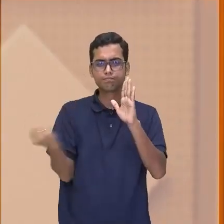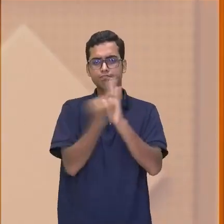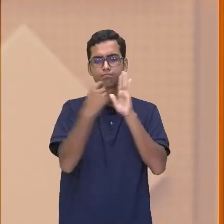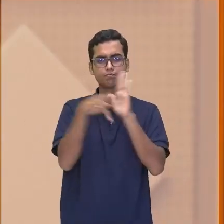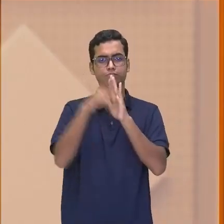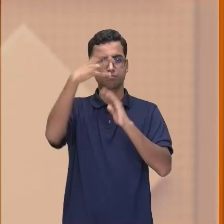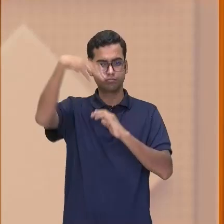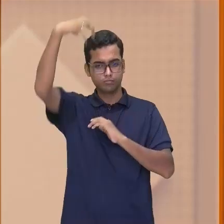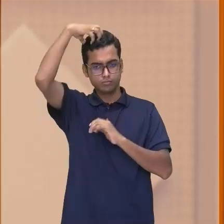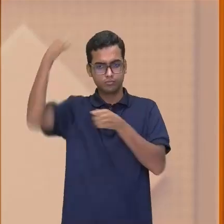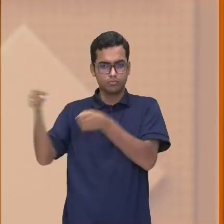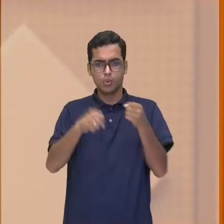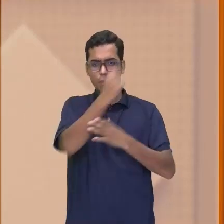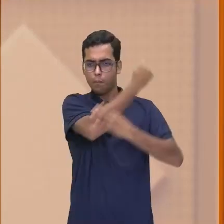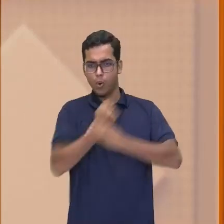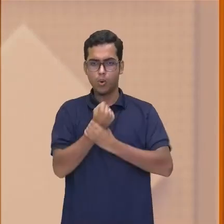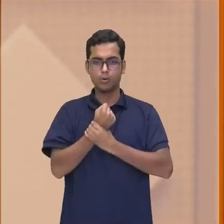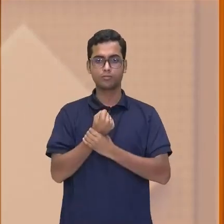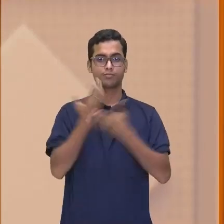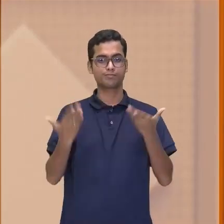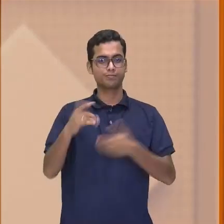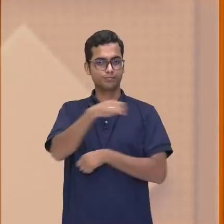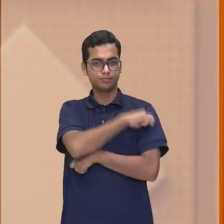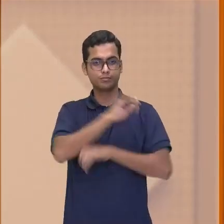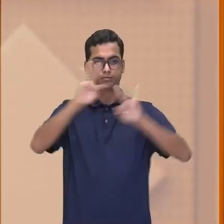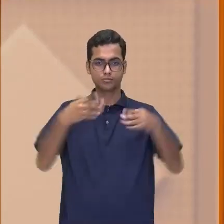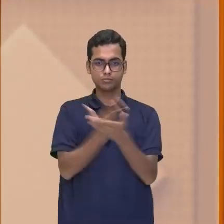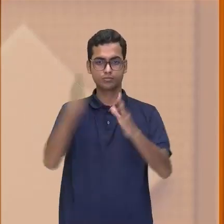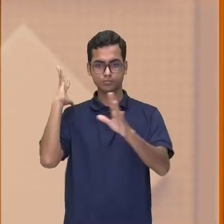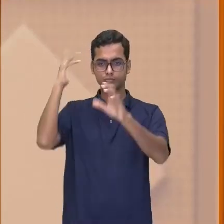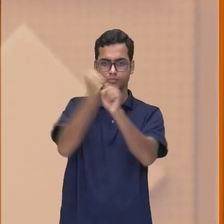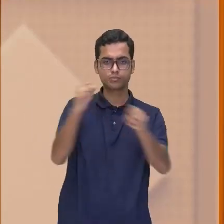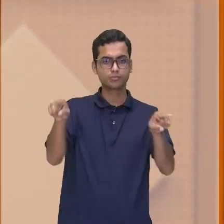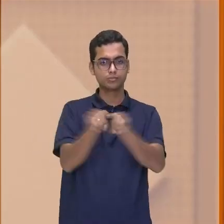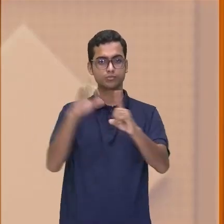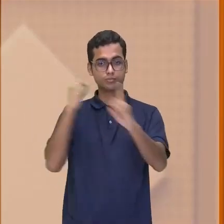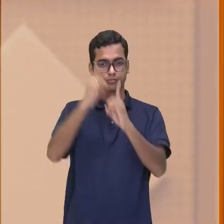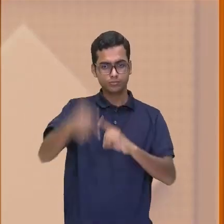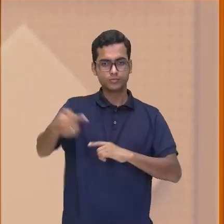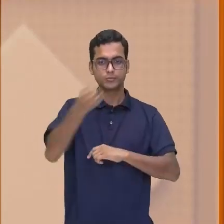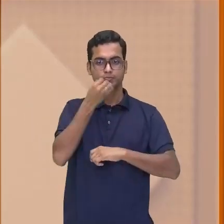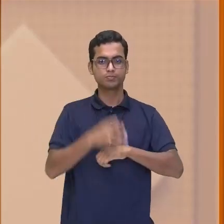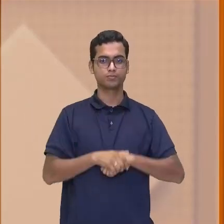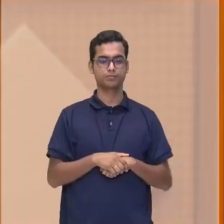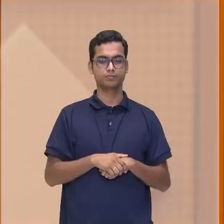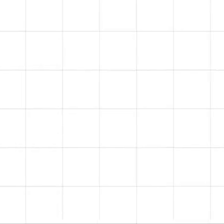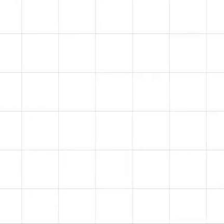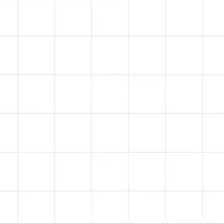absolutista. Então, queridos, esta foi a nossa revisão e até a próxima.